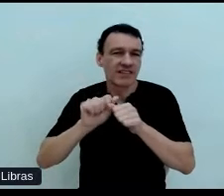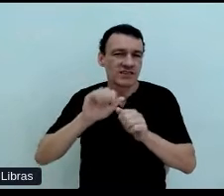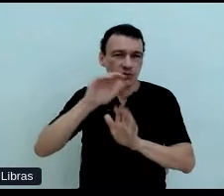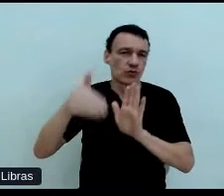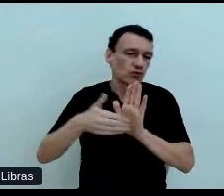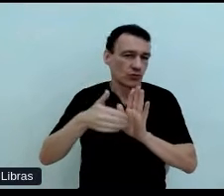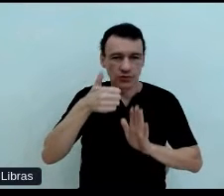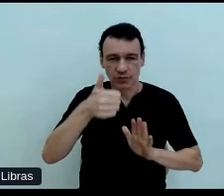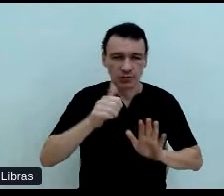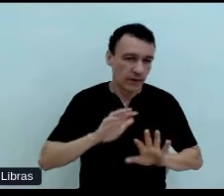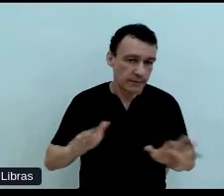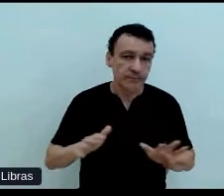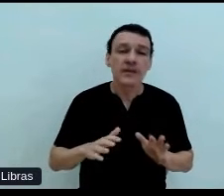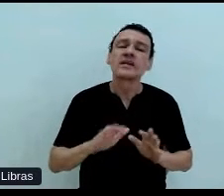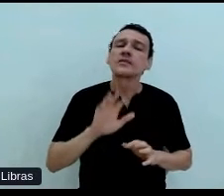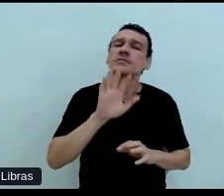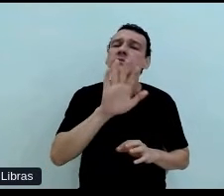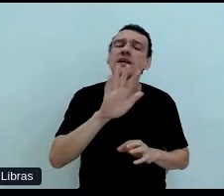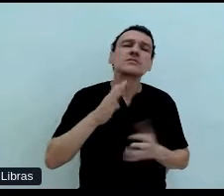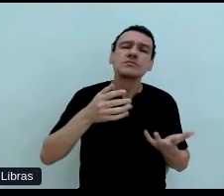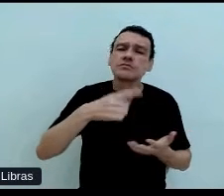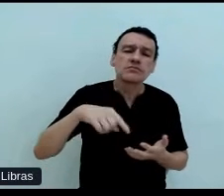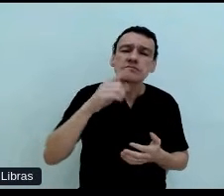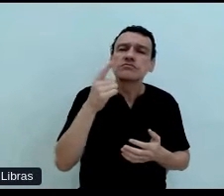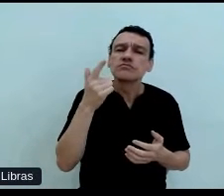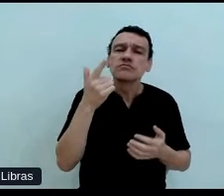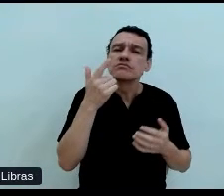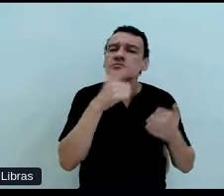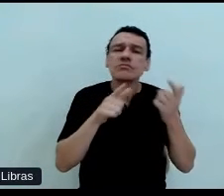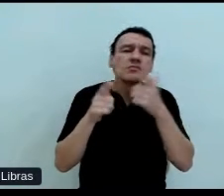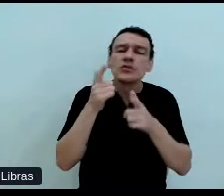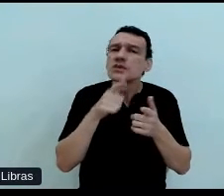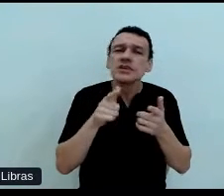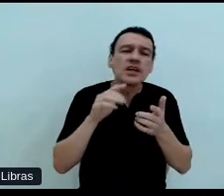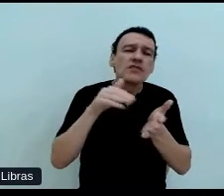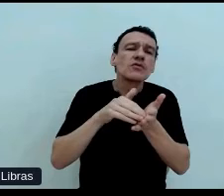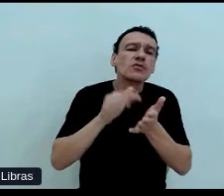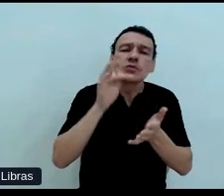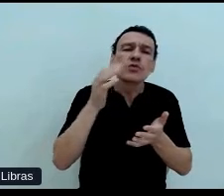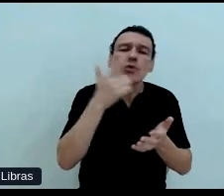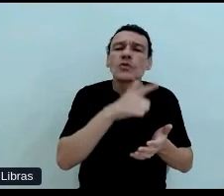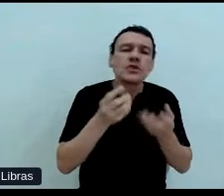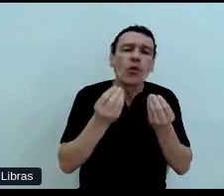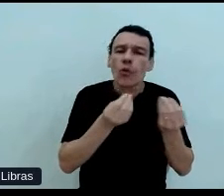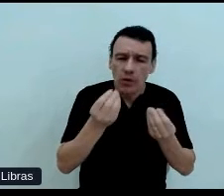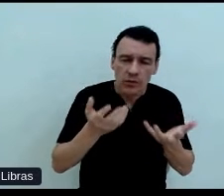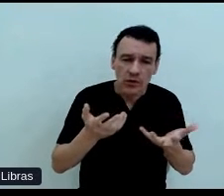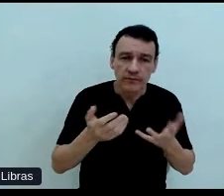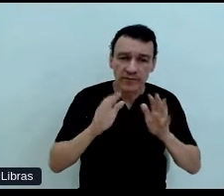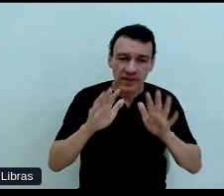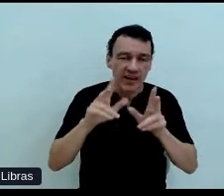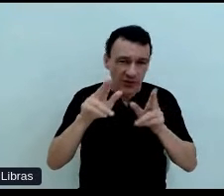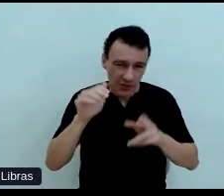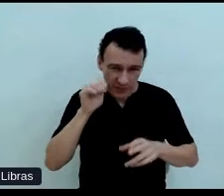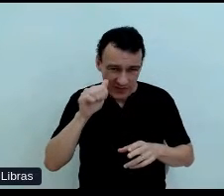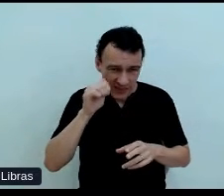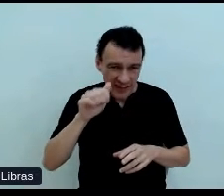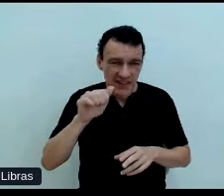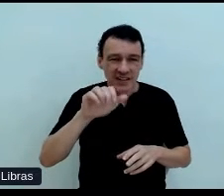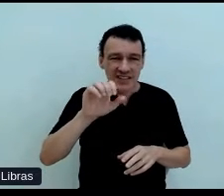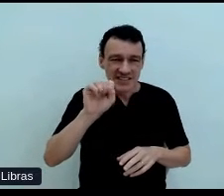sociedade, segundo a Juliana Izar Segala, a gente tem que respeitar essas diferenças.